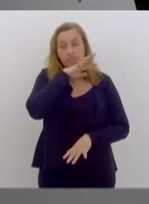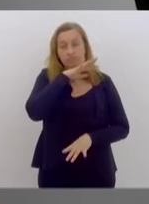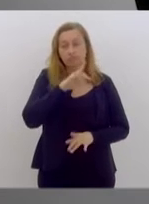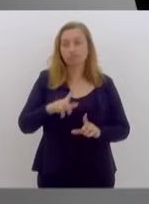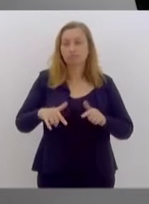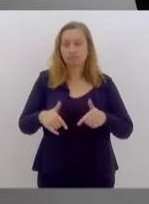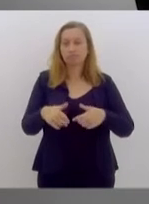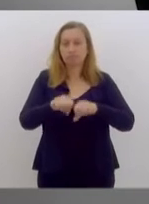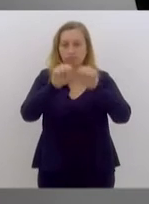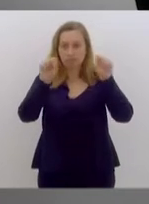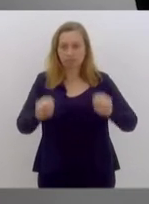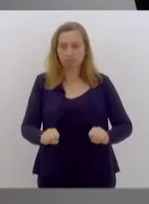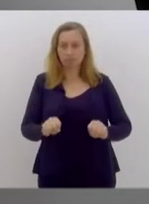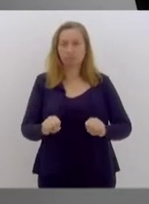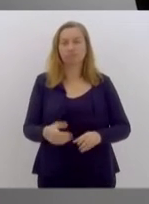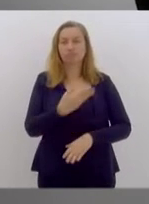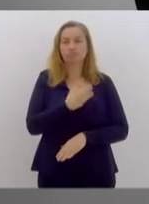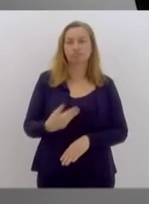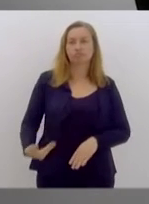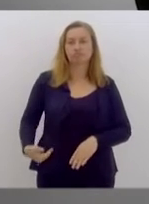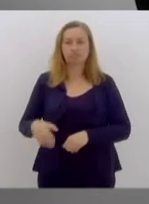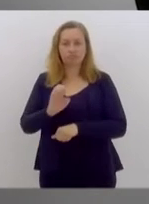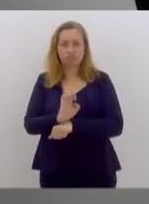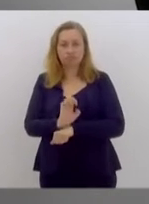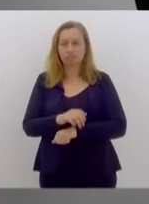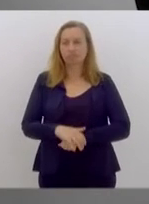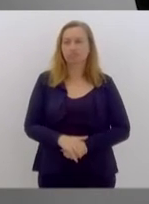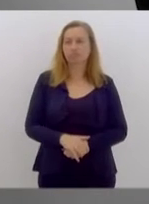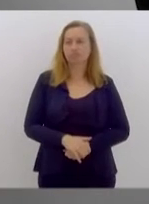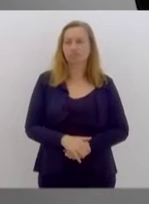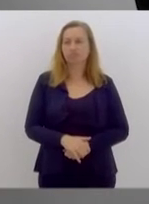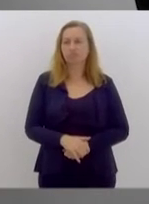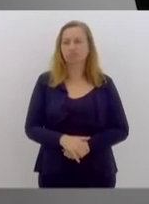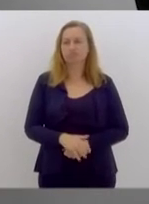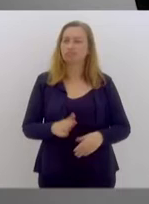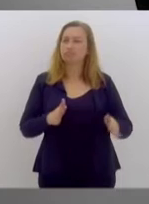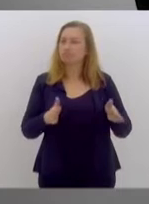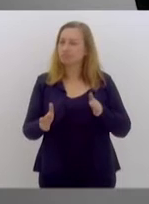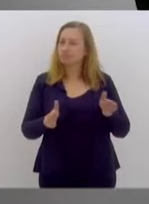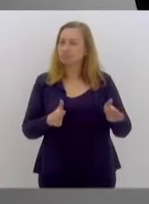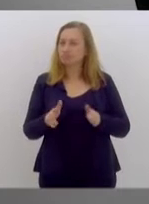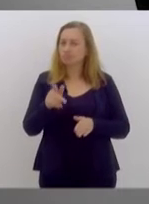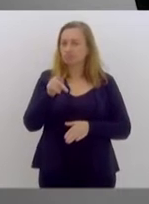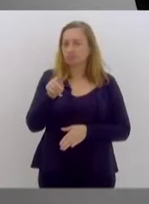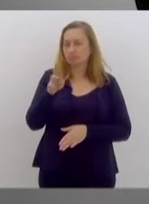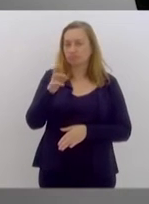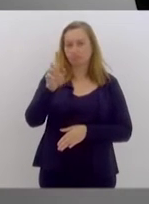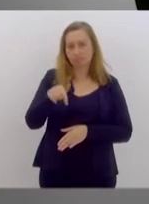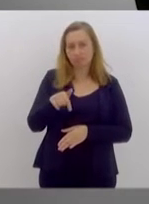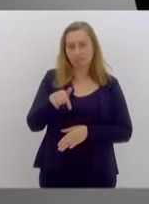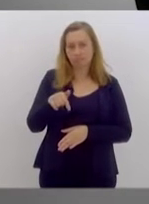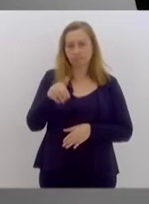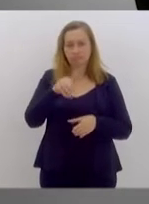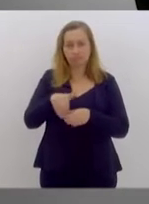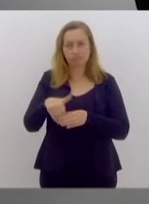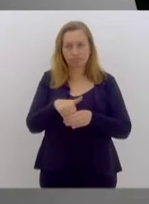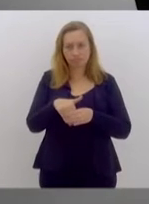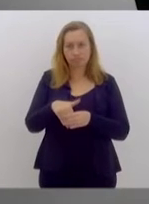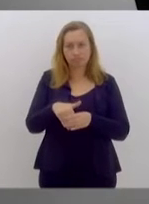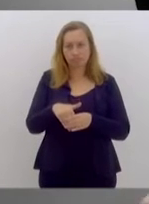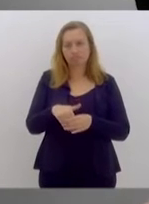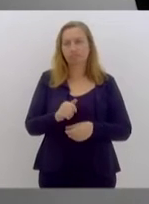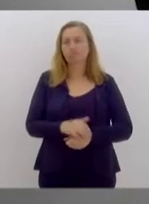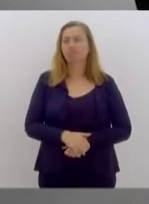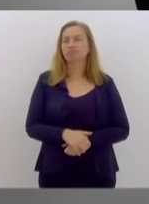sistema o governo do estado em período pré eleitoral tomou uma medida